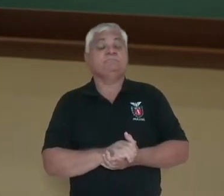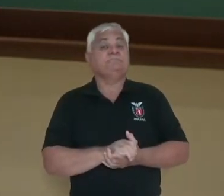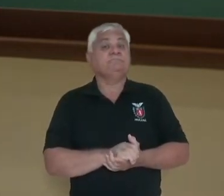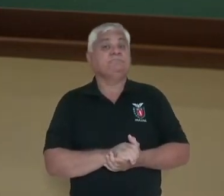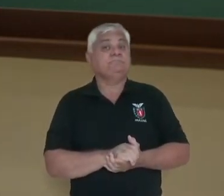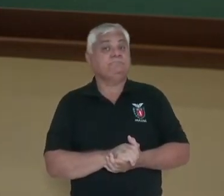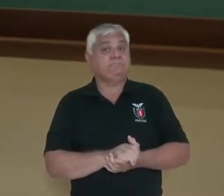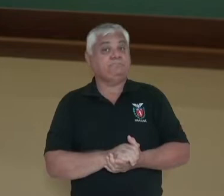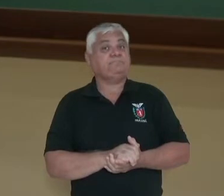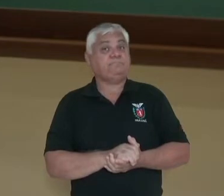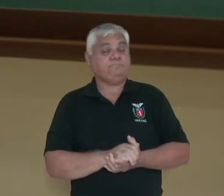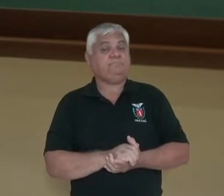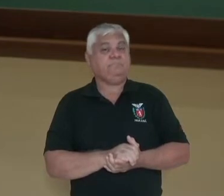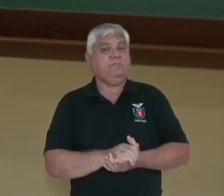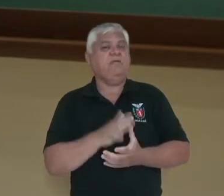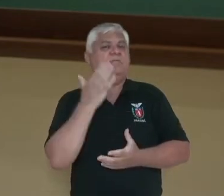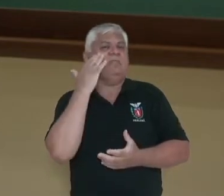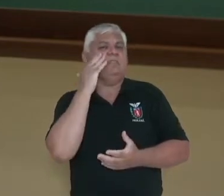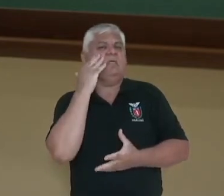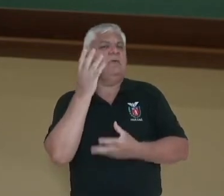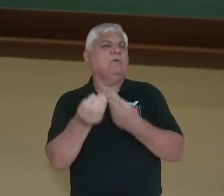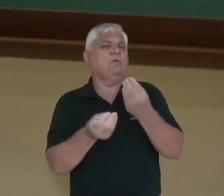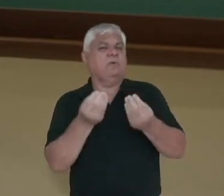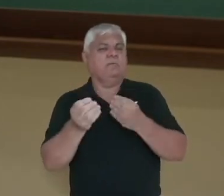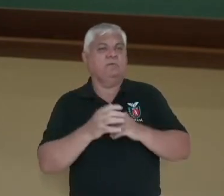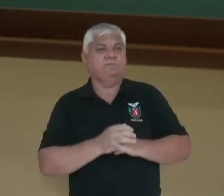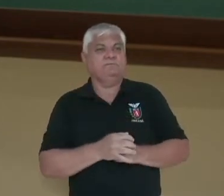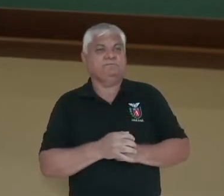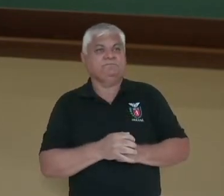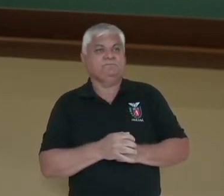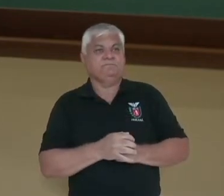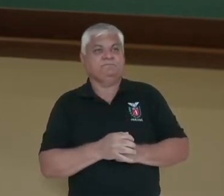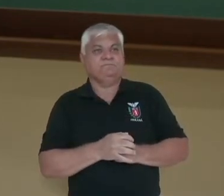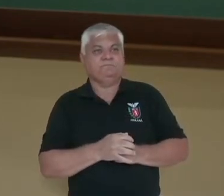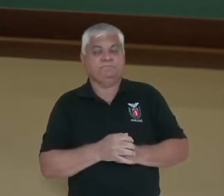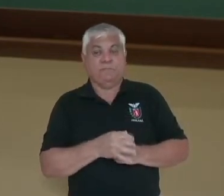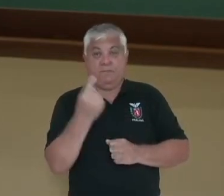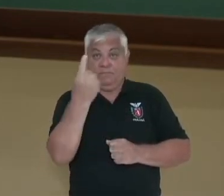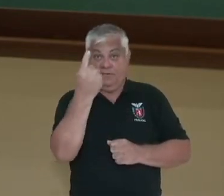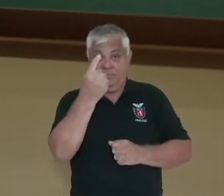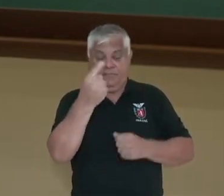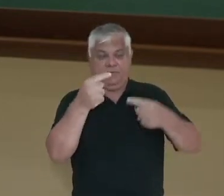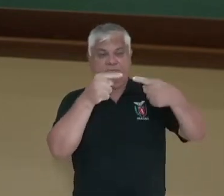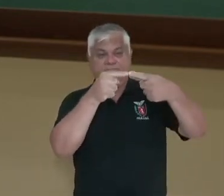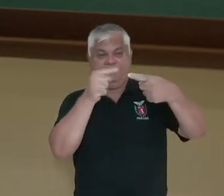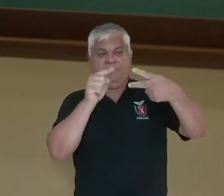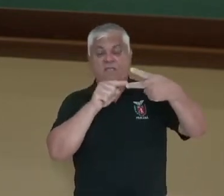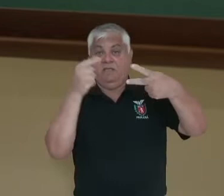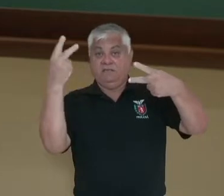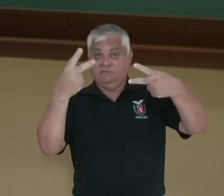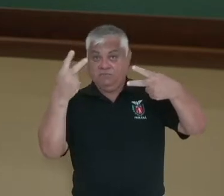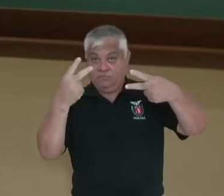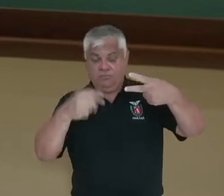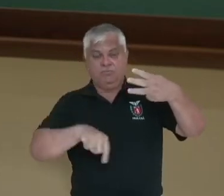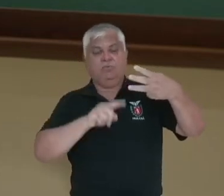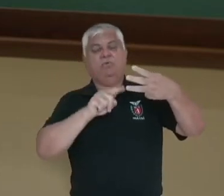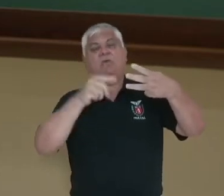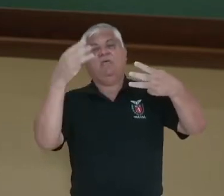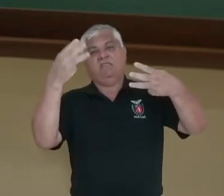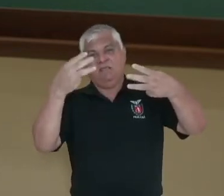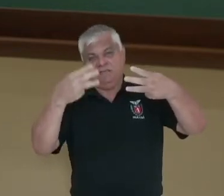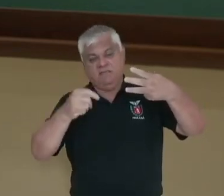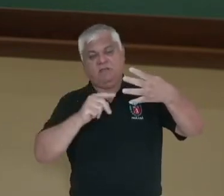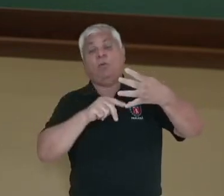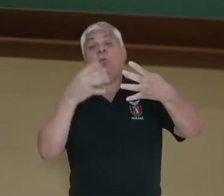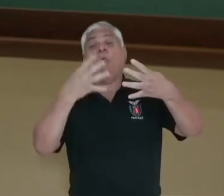Lendo melhor essa matriz, entendendo melhor ela, pessoal, nós temos primeira linha, segunda linha, terceira linha, quarta linha. Então,